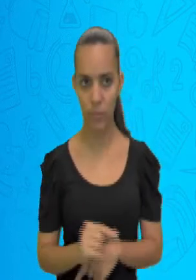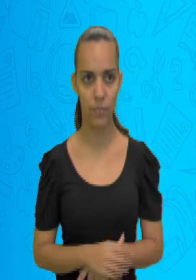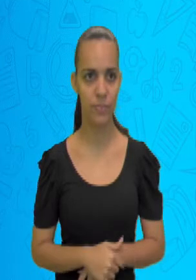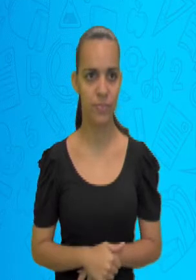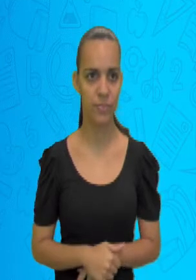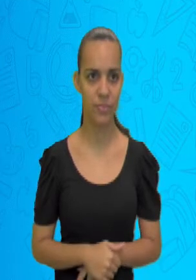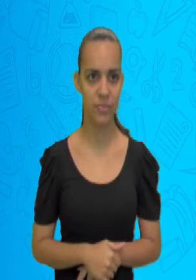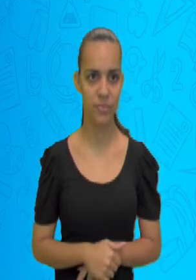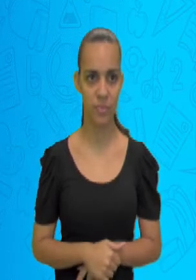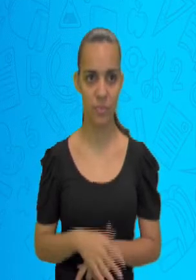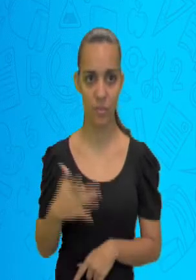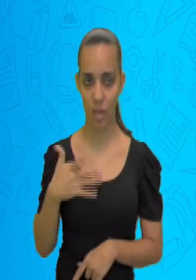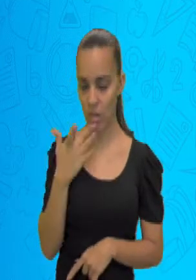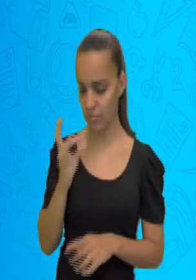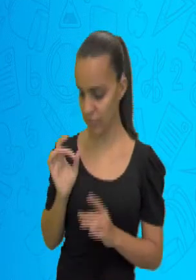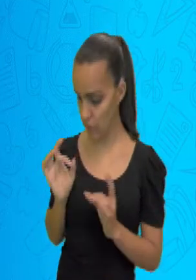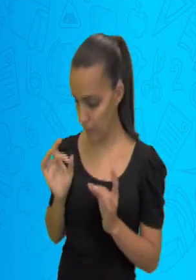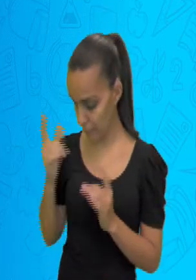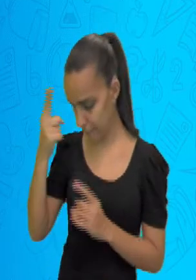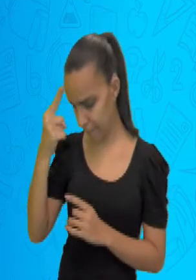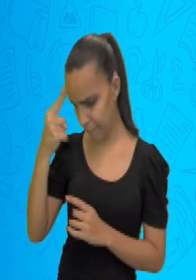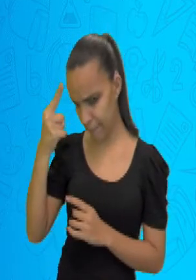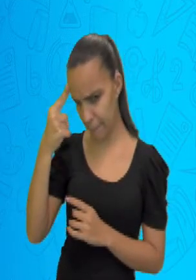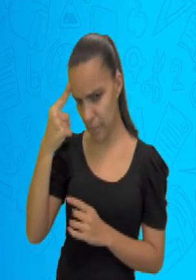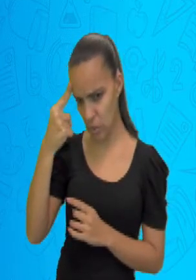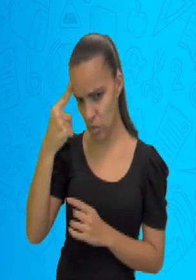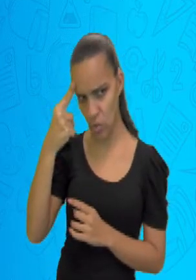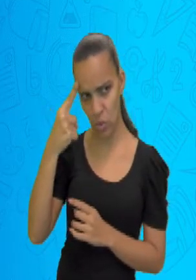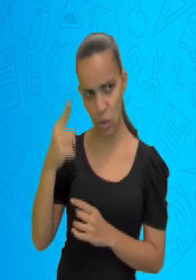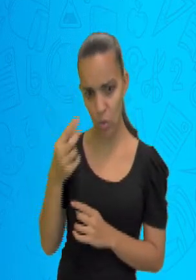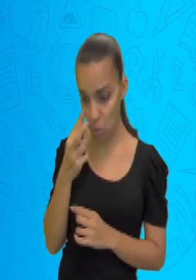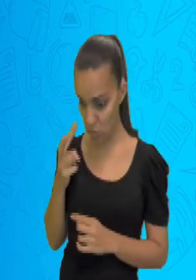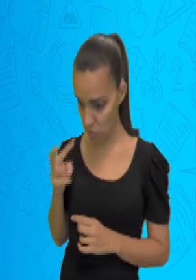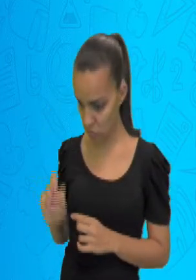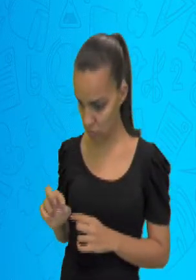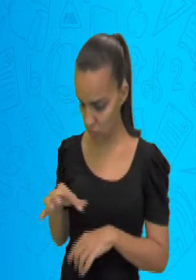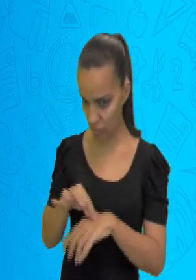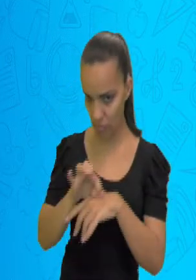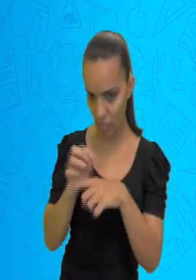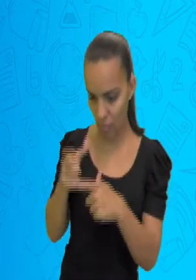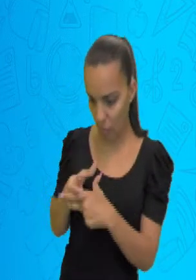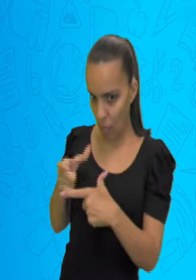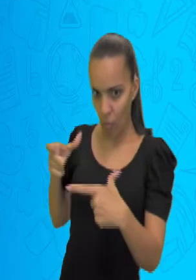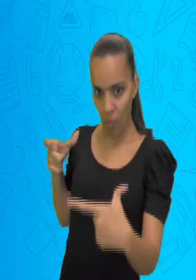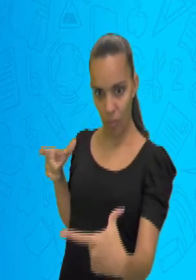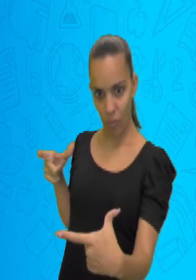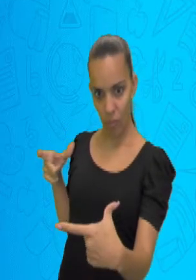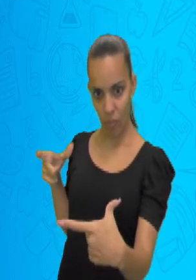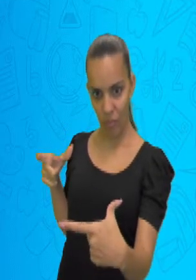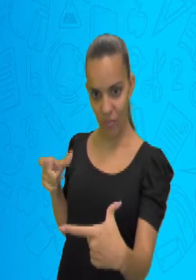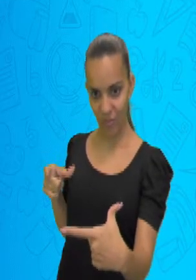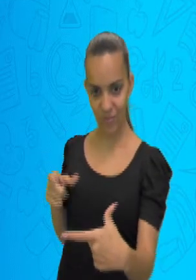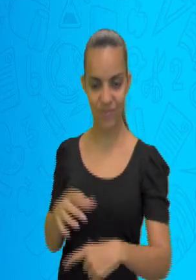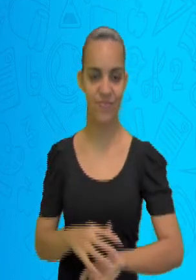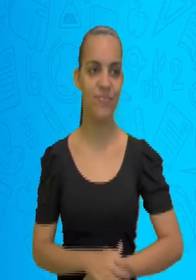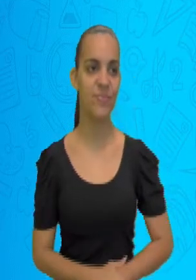soltou o pedaço de carne porque ele pensou que tinha visto um pedaço maior de carne na